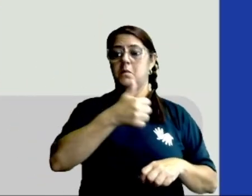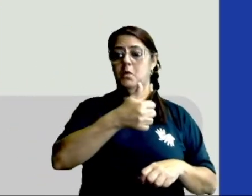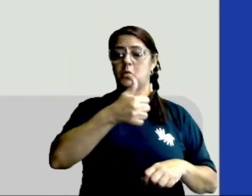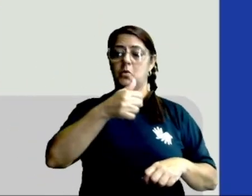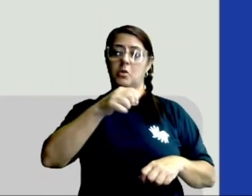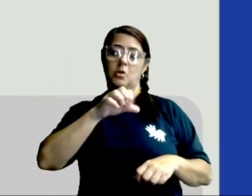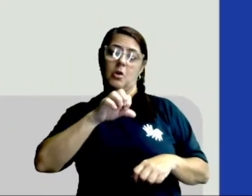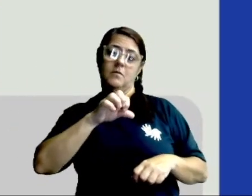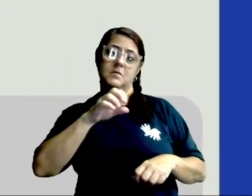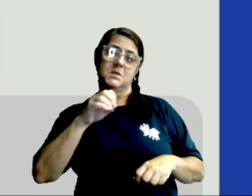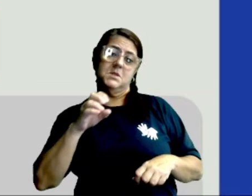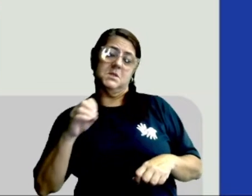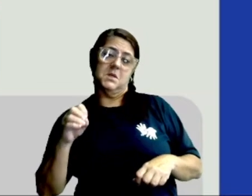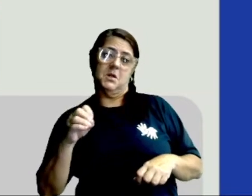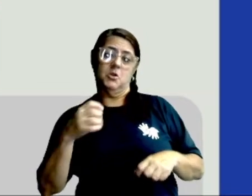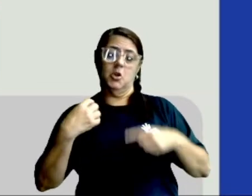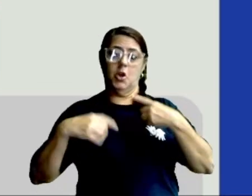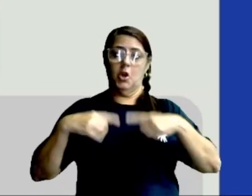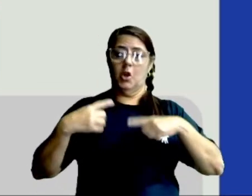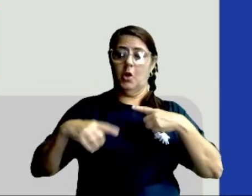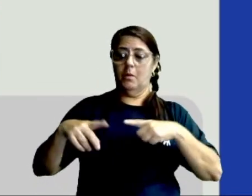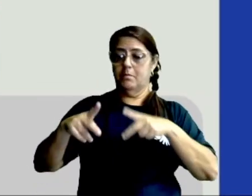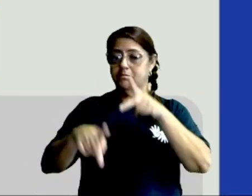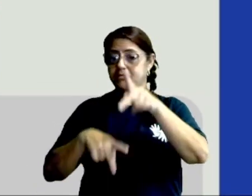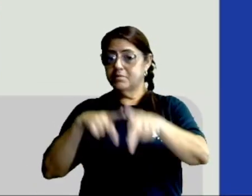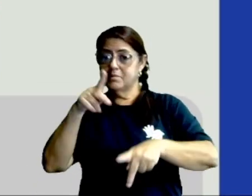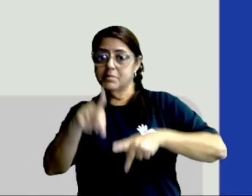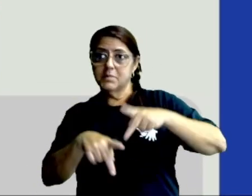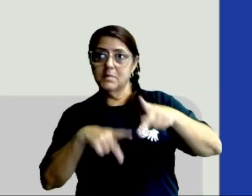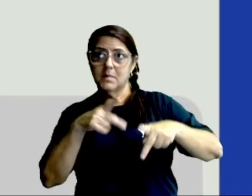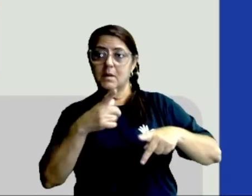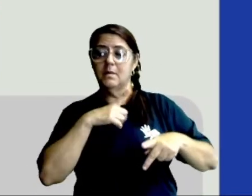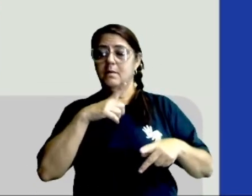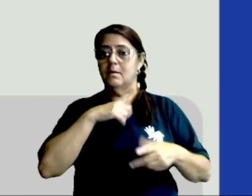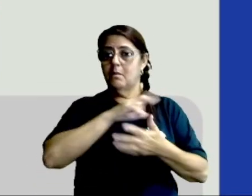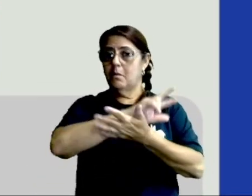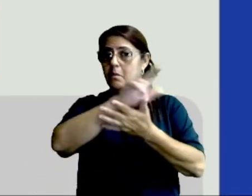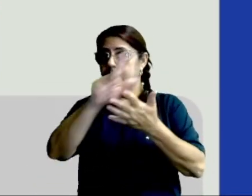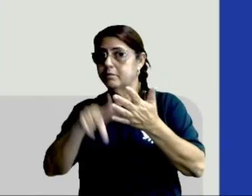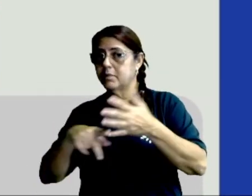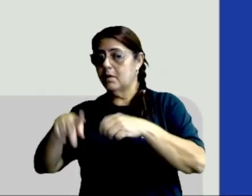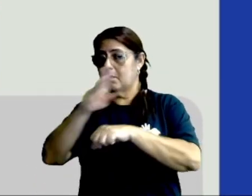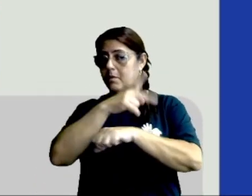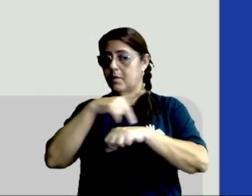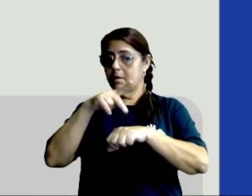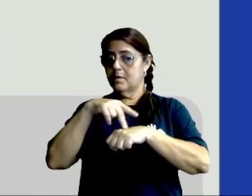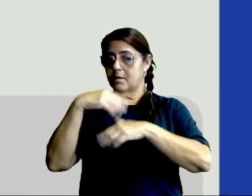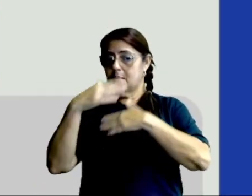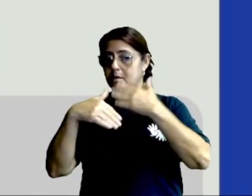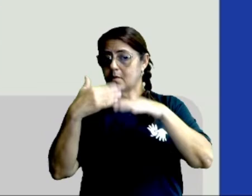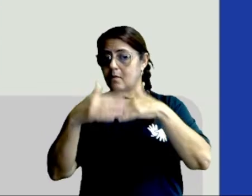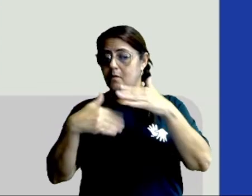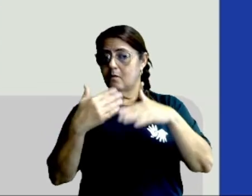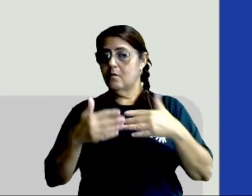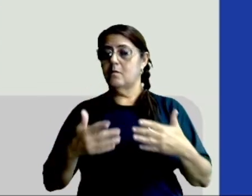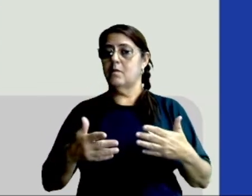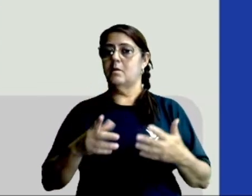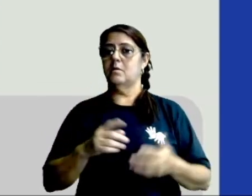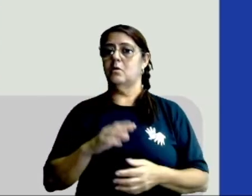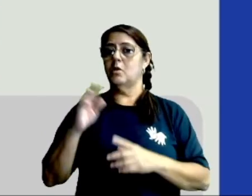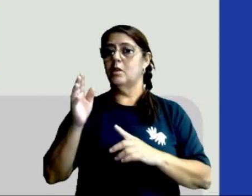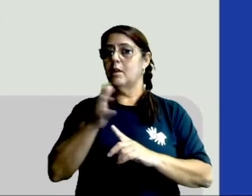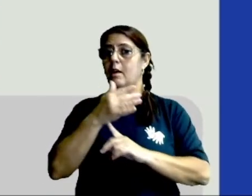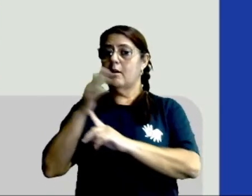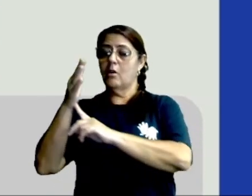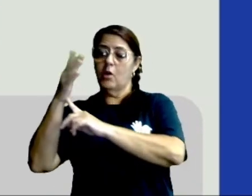46.180 dólares por habitante, né, são os países que têm o maior índice de desenvolvimento tecnológico, né?